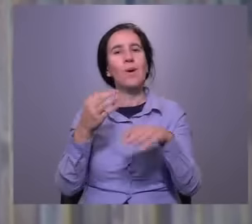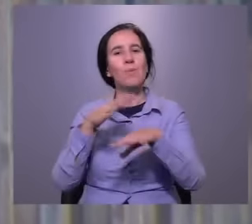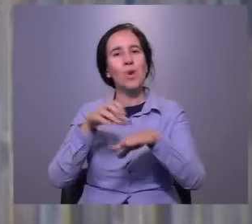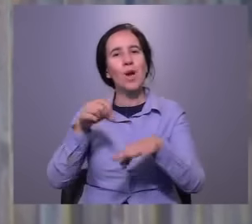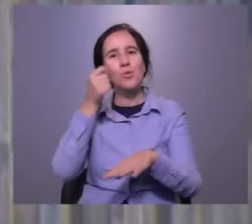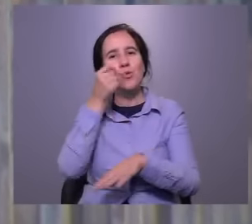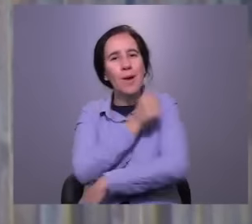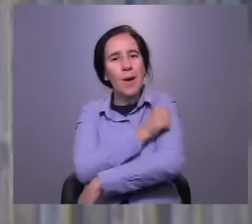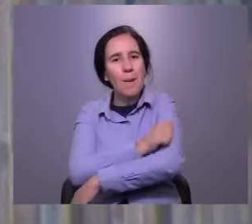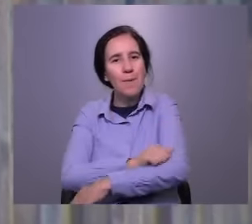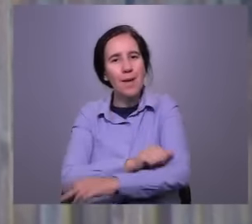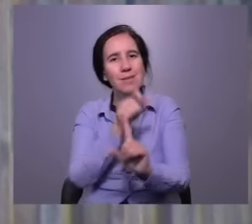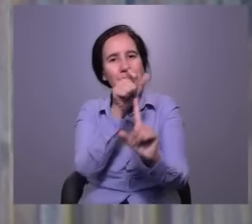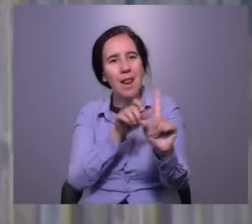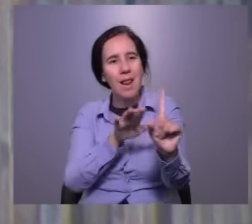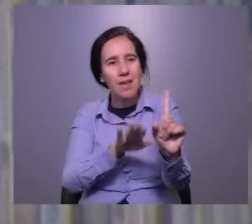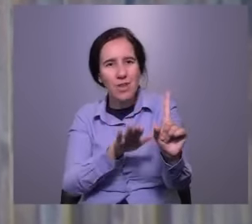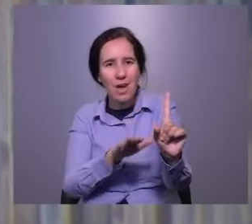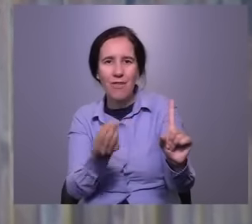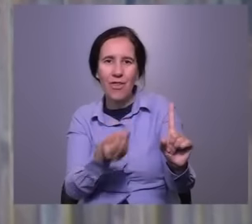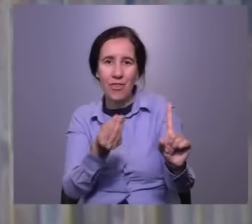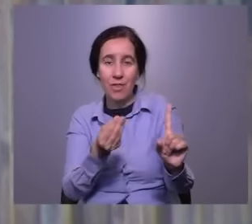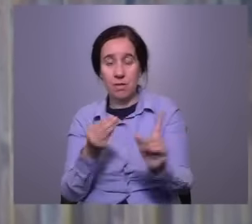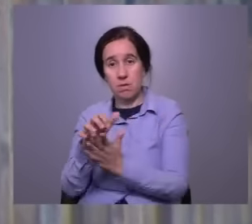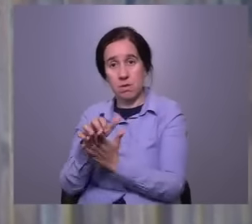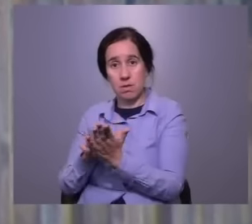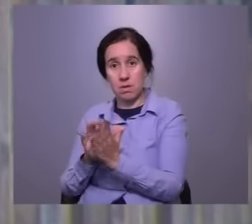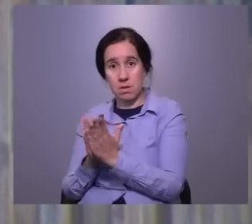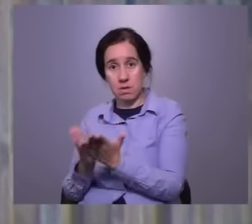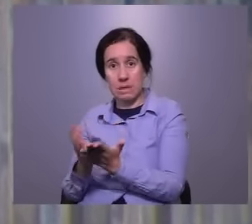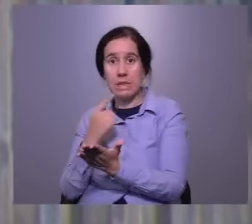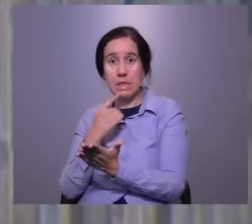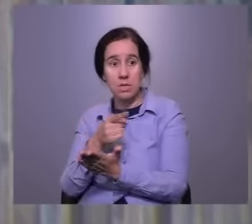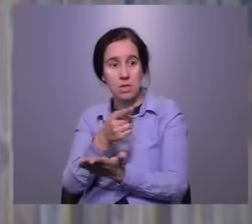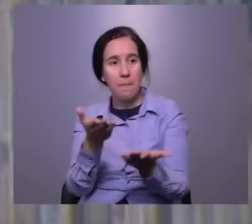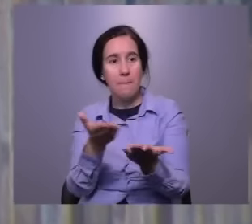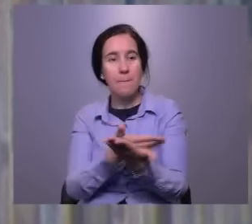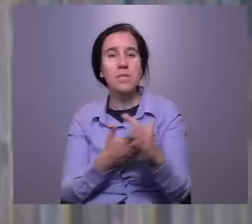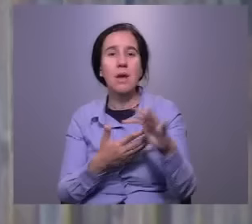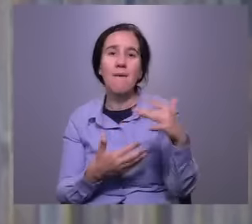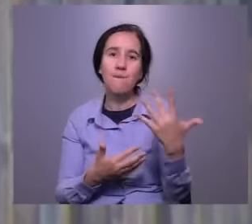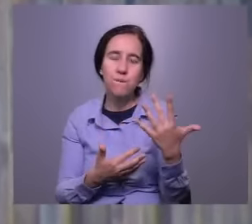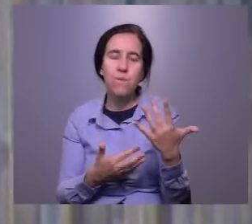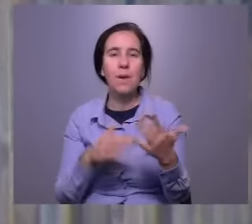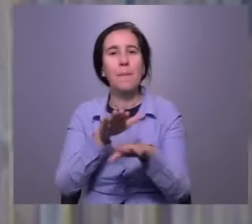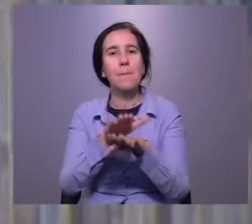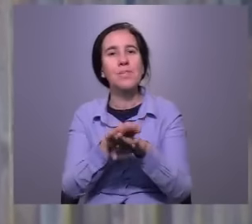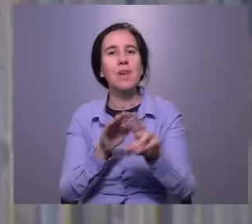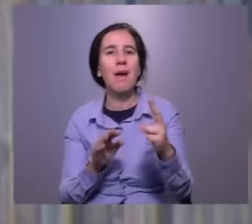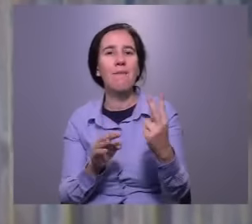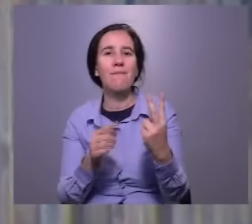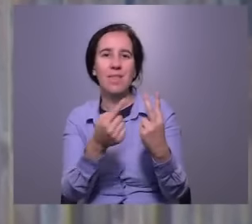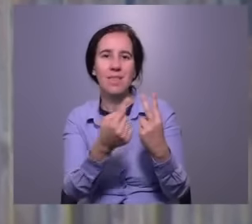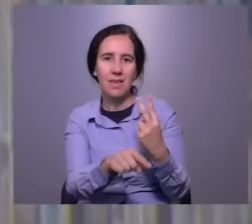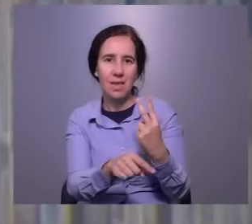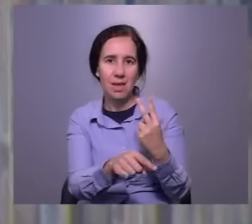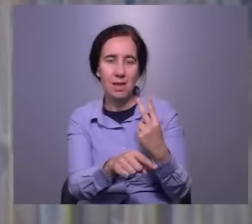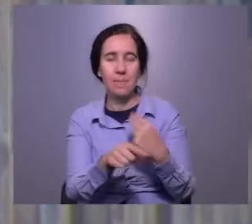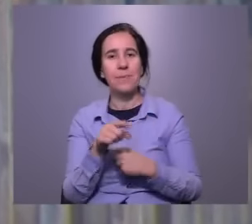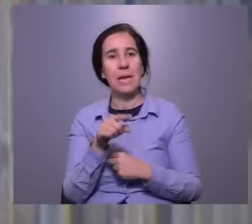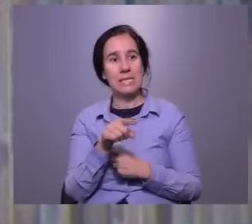pão e de sentido daqueles que o procuram. Mas o milagre acontece graças à